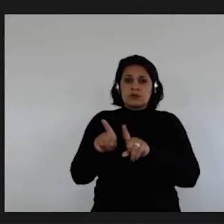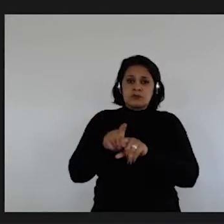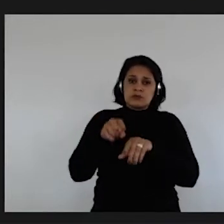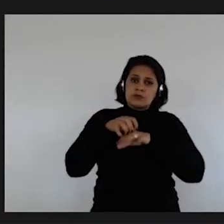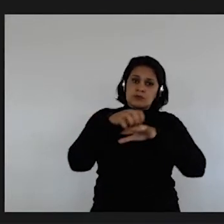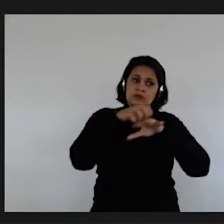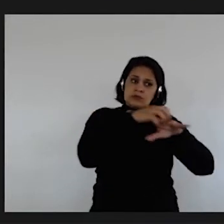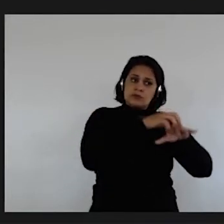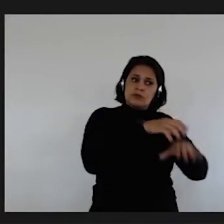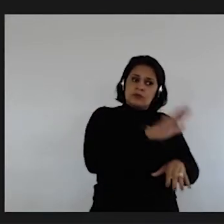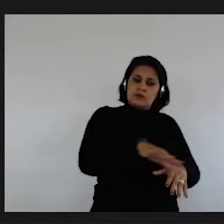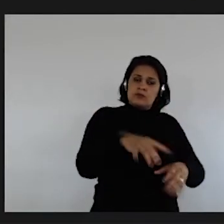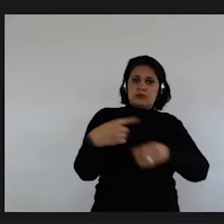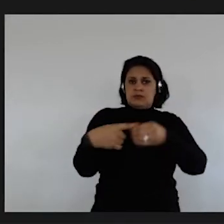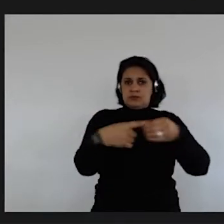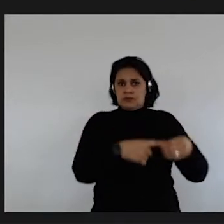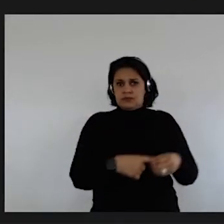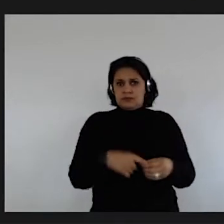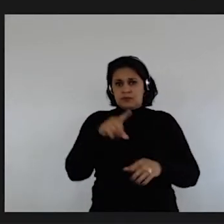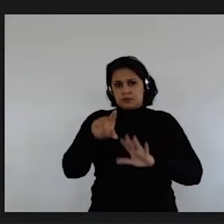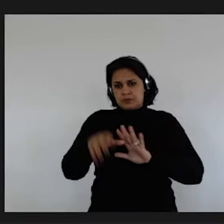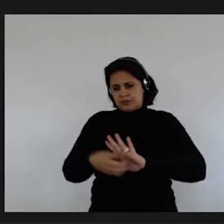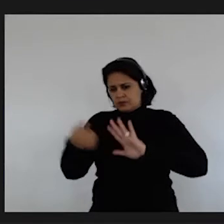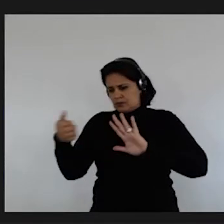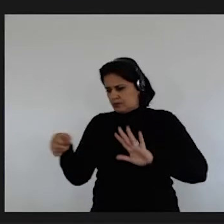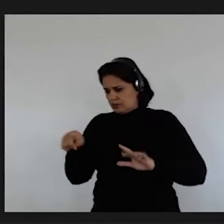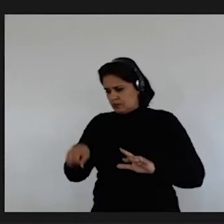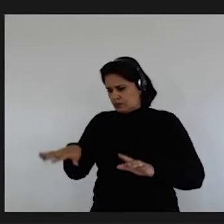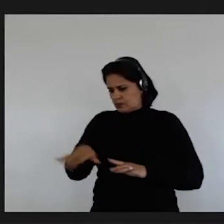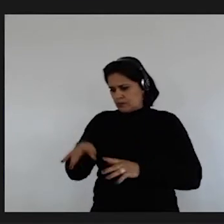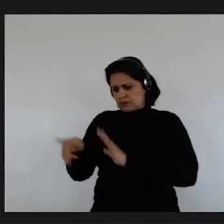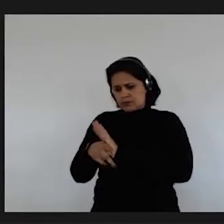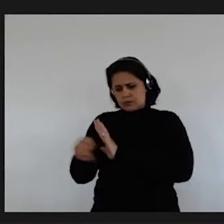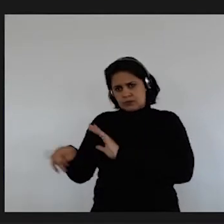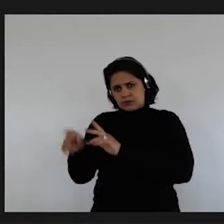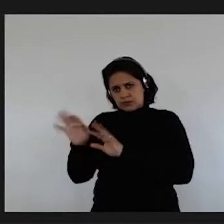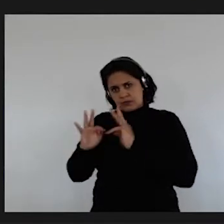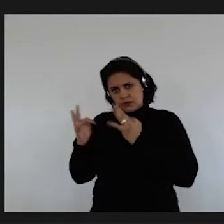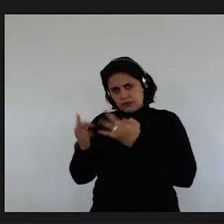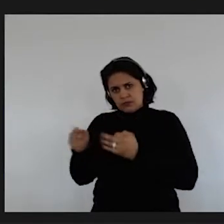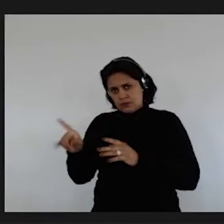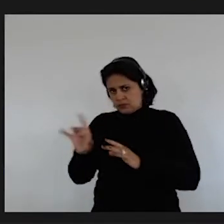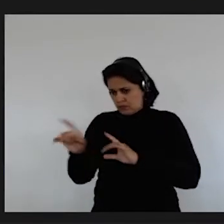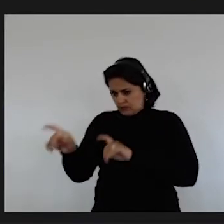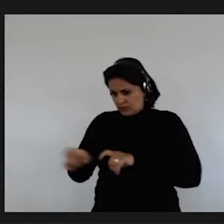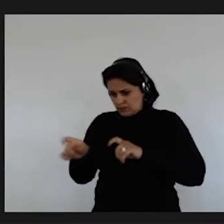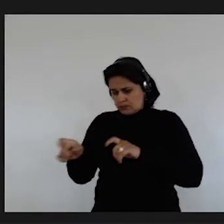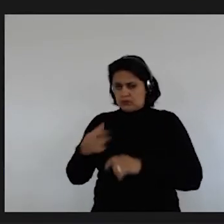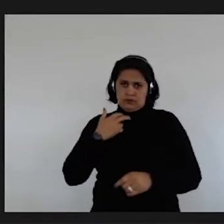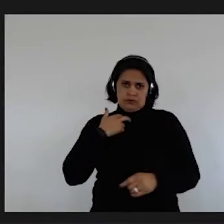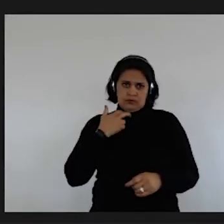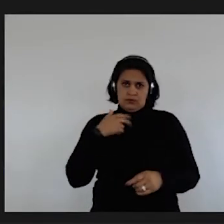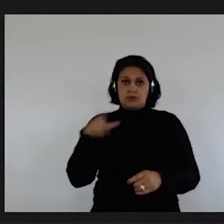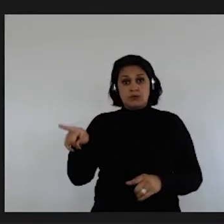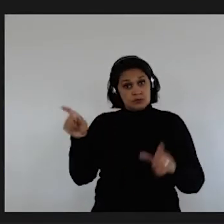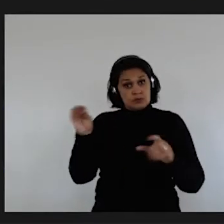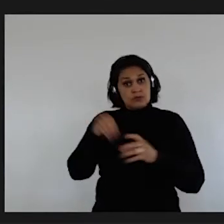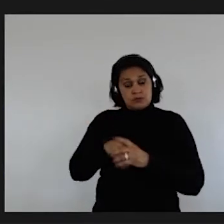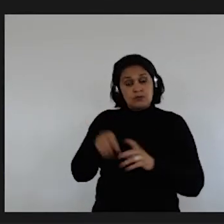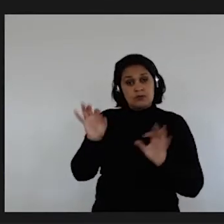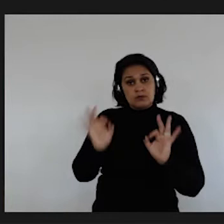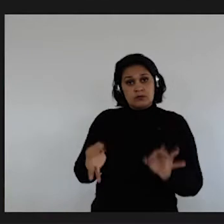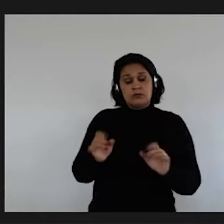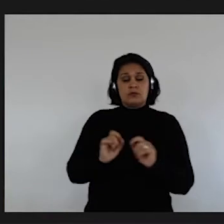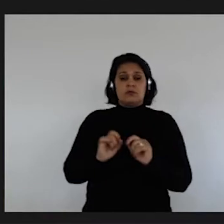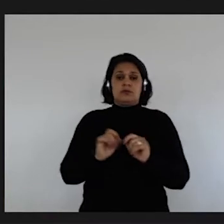centros urbanos. Excluir o proprietário familiar de um conceito de agronegócio não é possível, como querem alguns. Eles fazem parte de uma cadeia